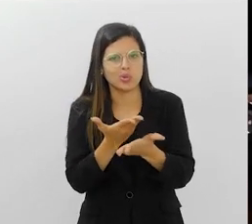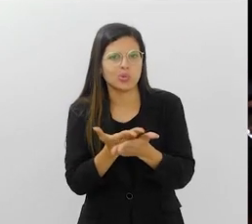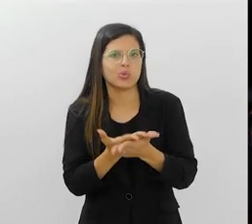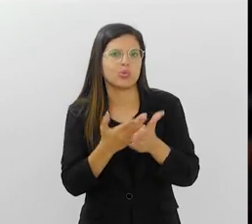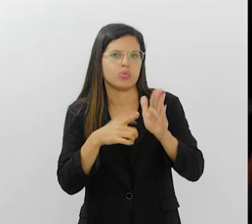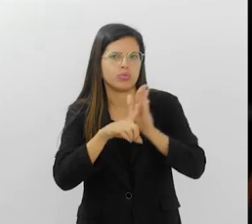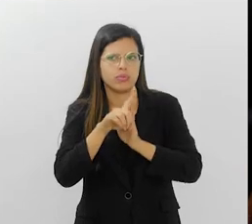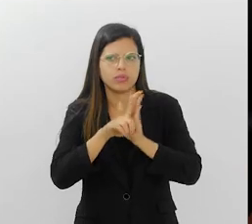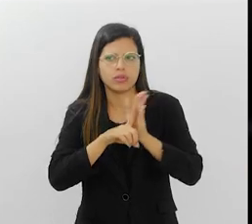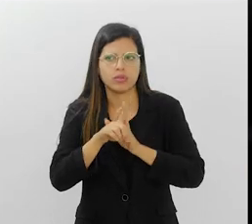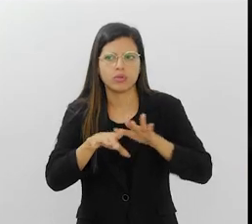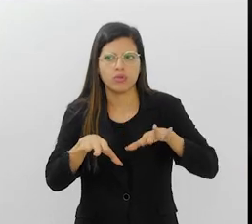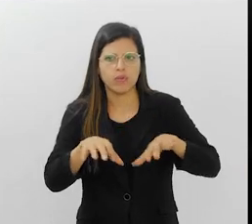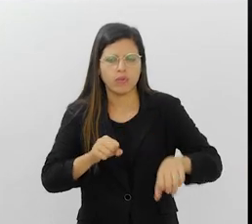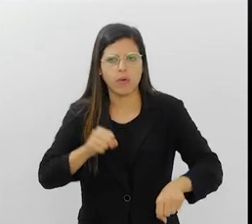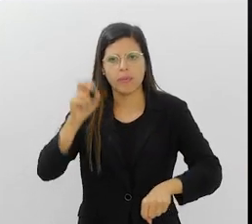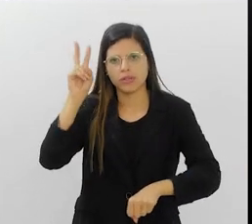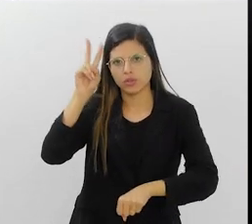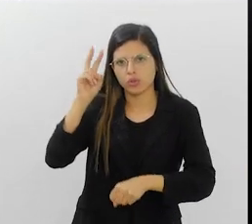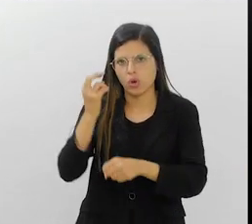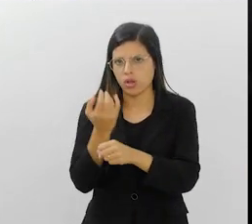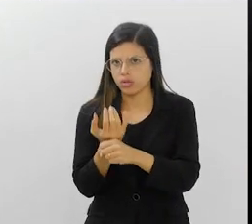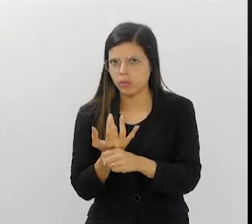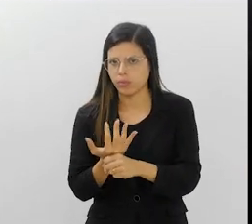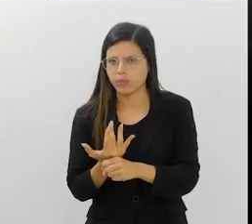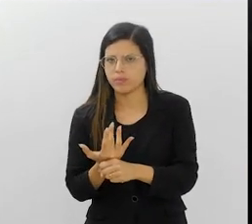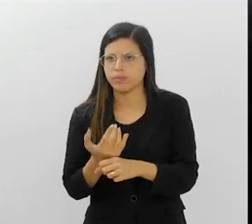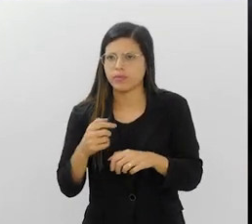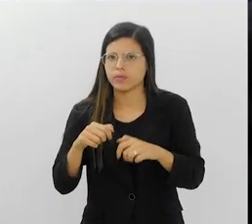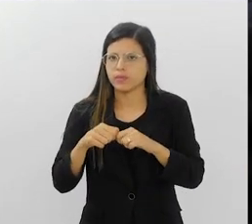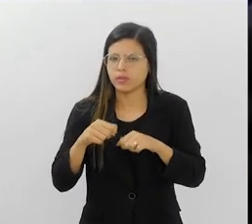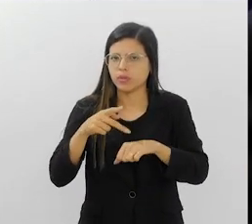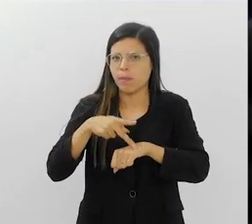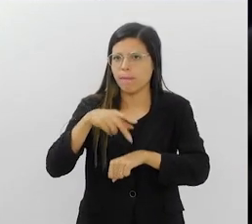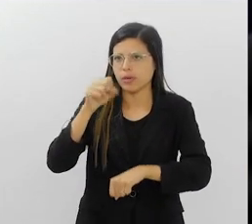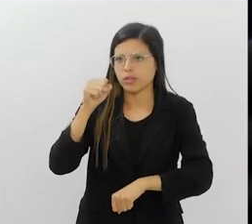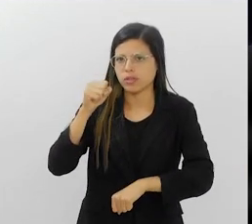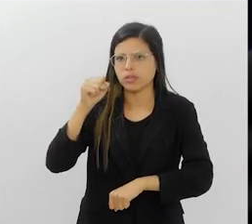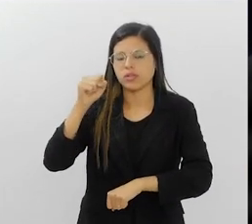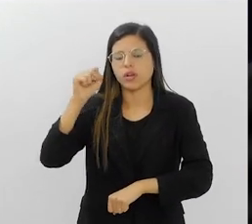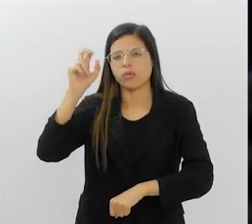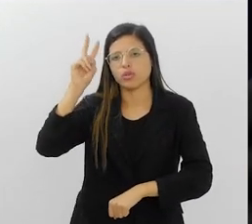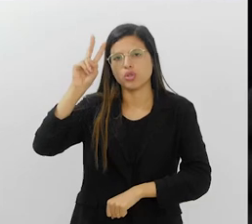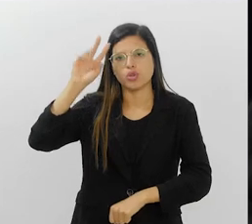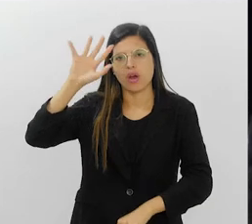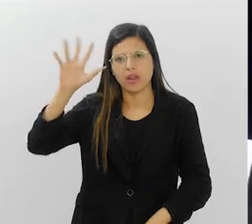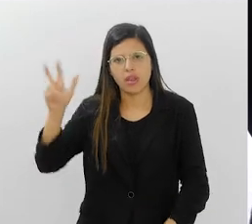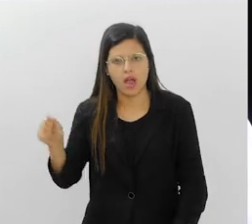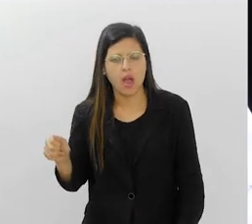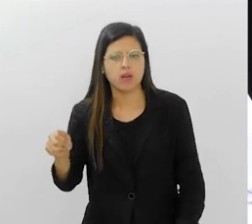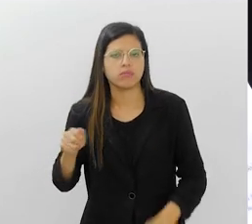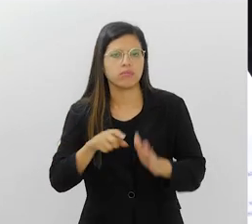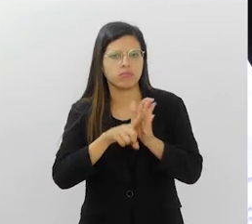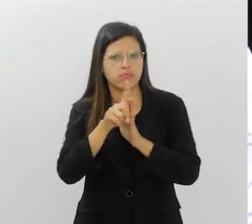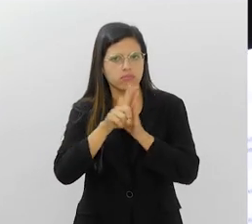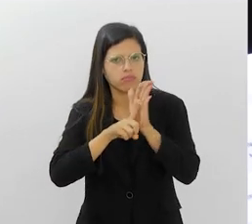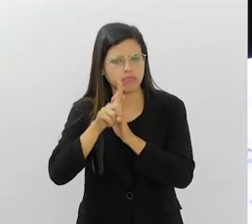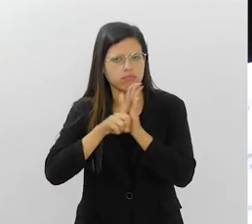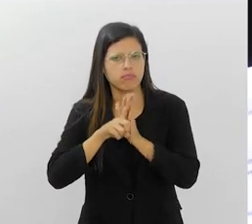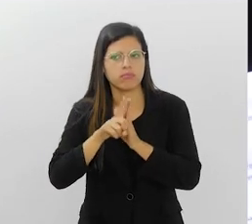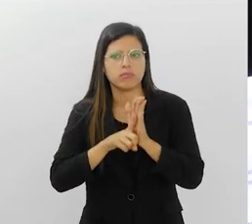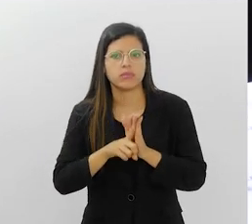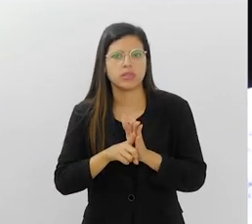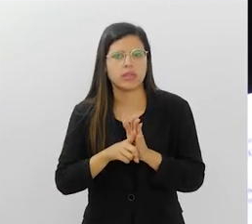com o estudo que eu fiz. Eu sou formado em História na UERJ, fiz pós-graduação em História da África, pesquiso